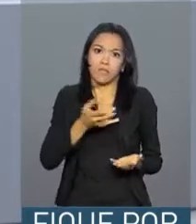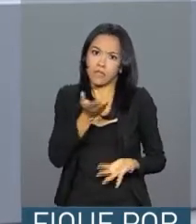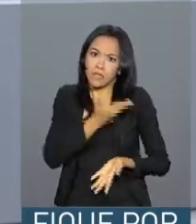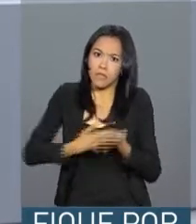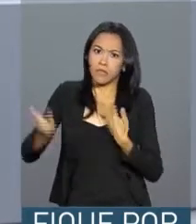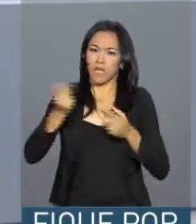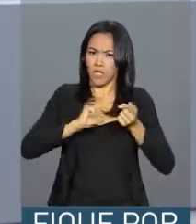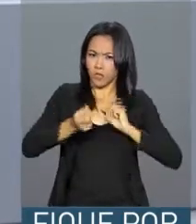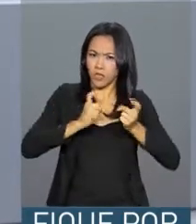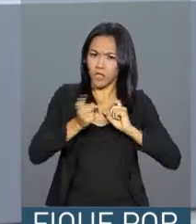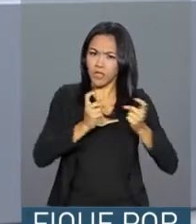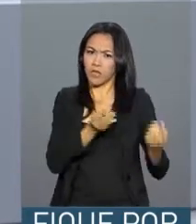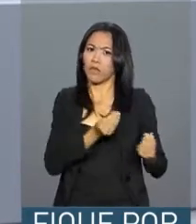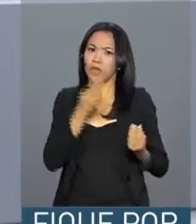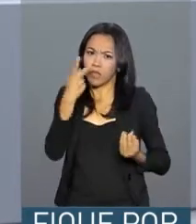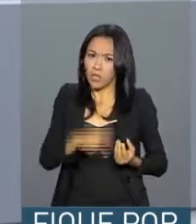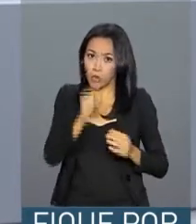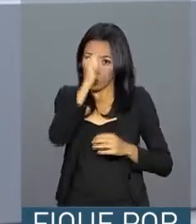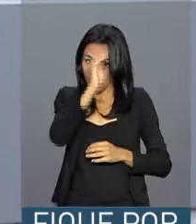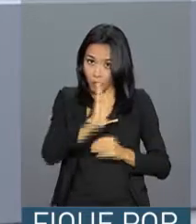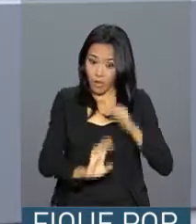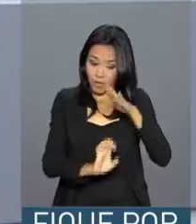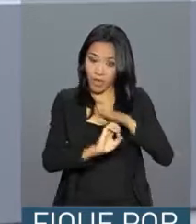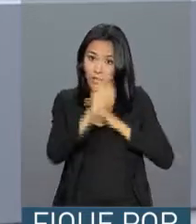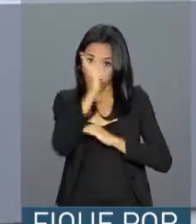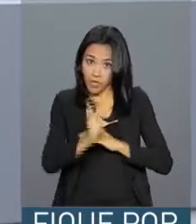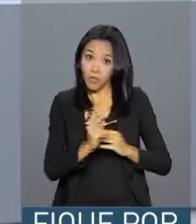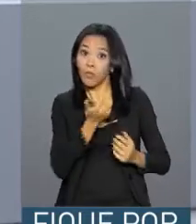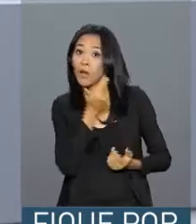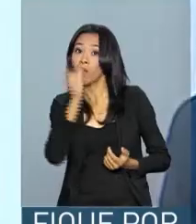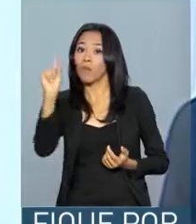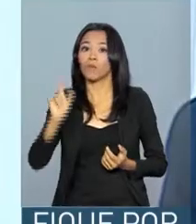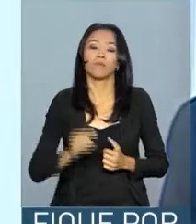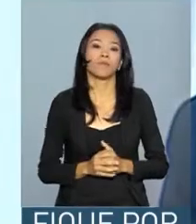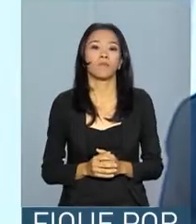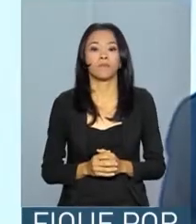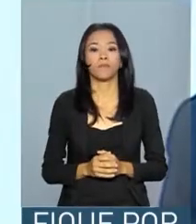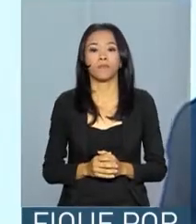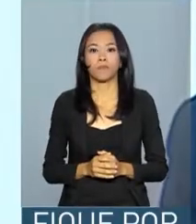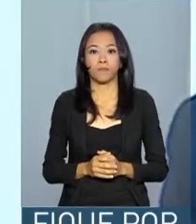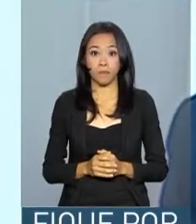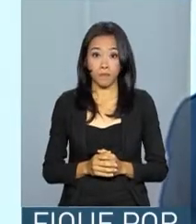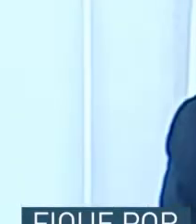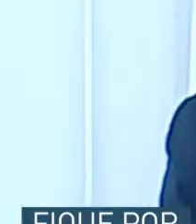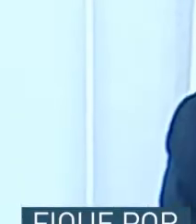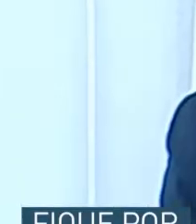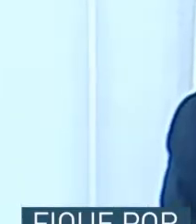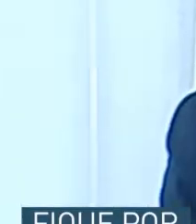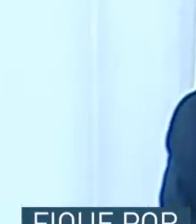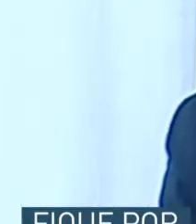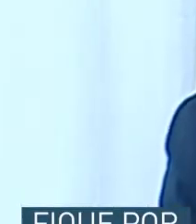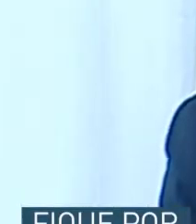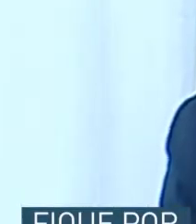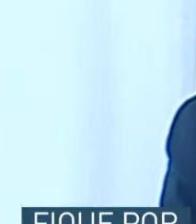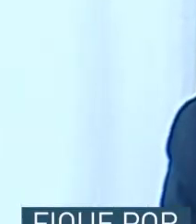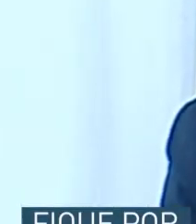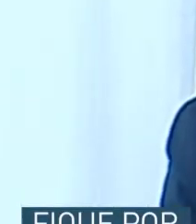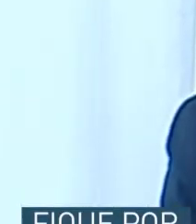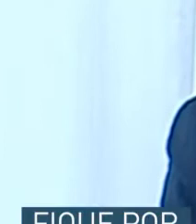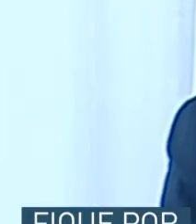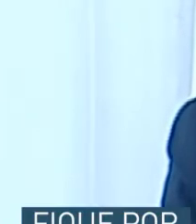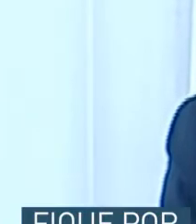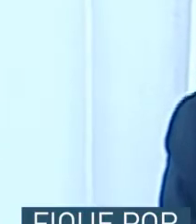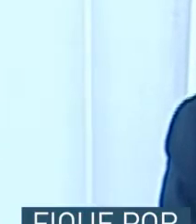transferir o controle da empresa brasileira fabricante de aeronaves. Nesse contexto, a Boeing procurou